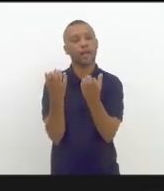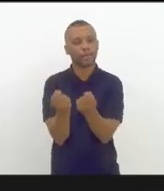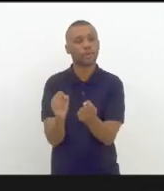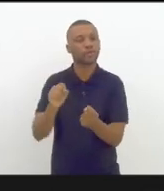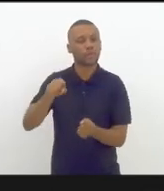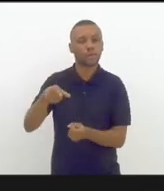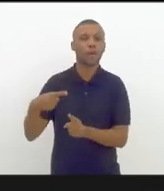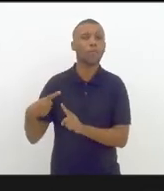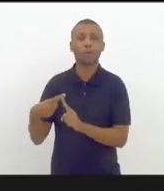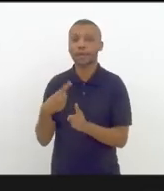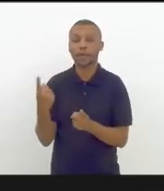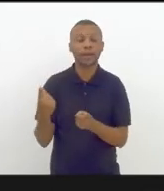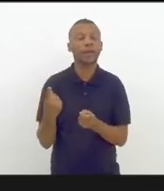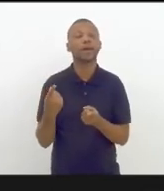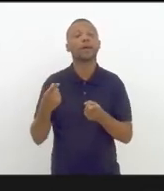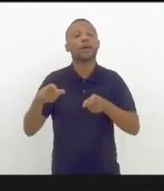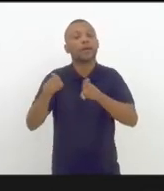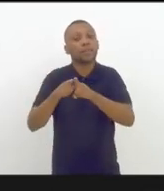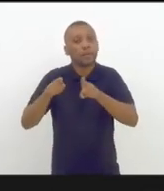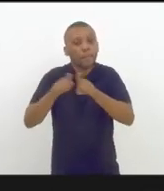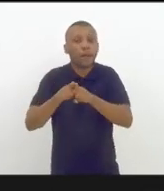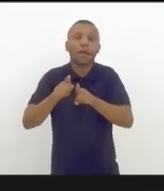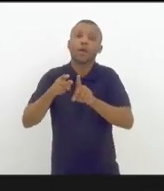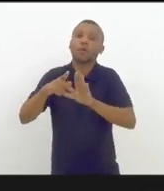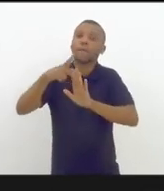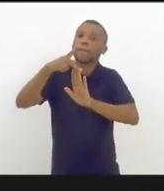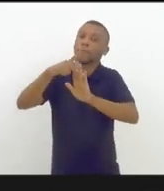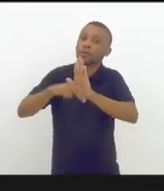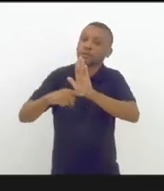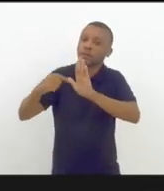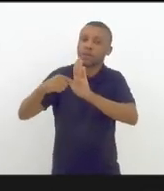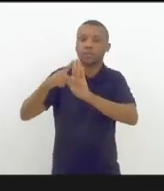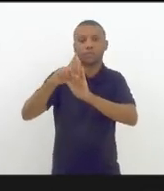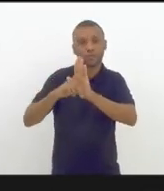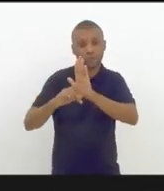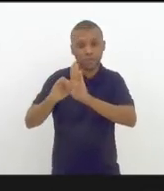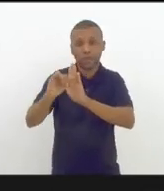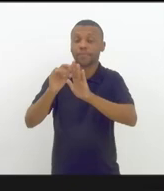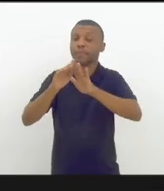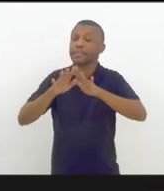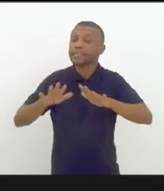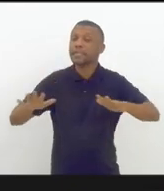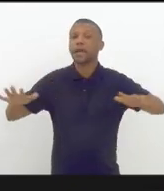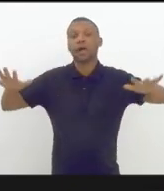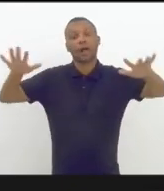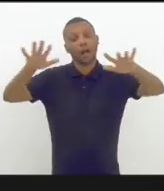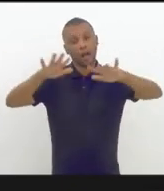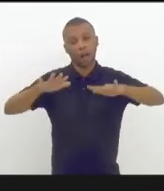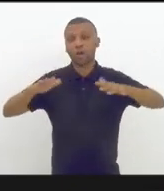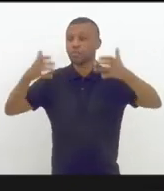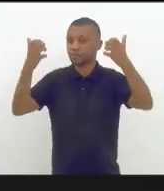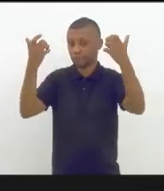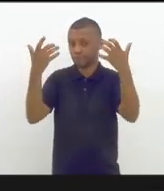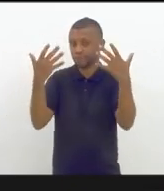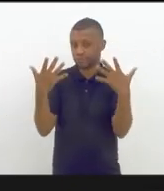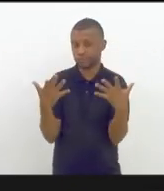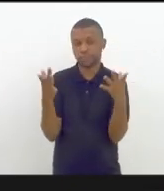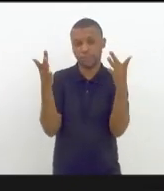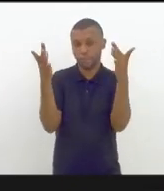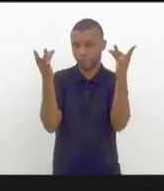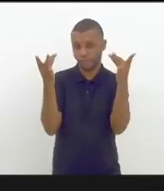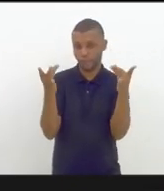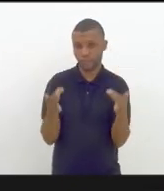porque, inclusive, fica um projeto mais genérico em se tratando,